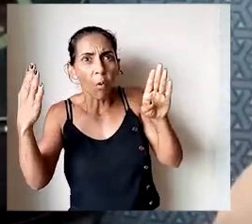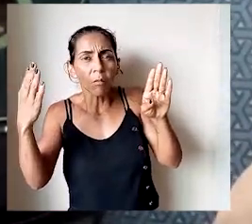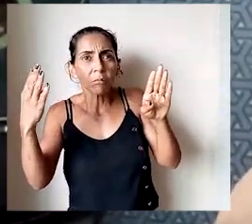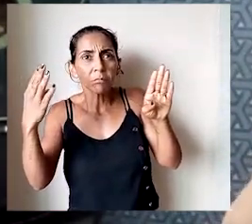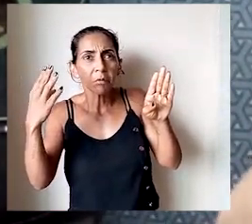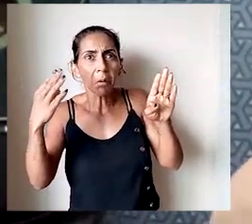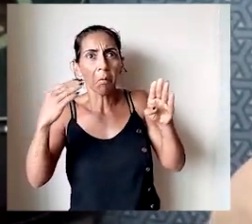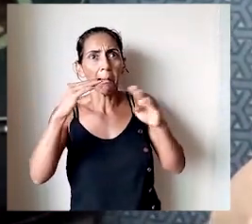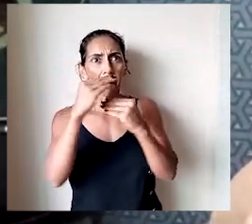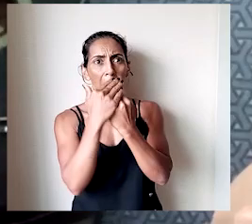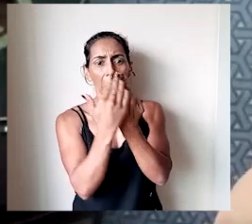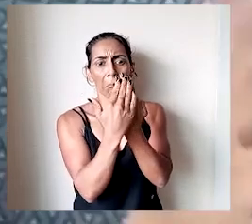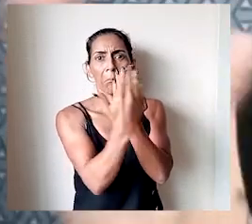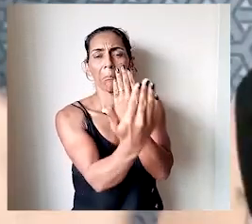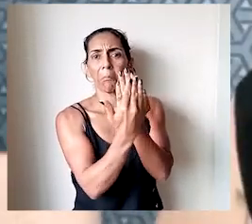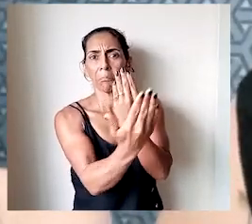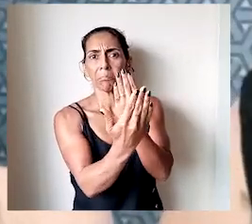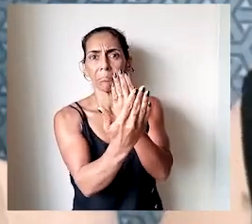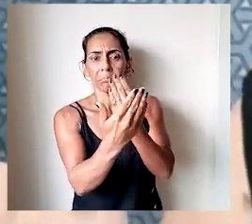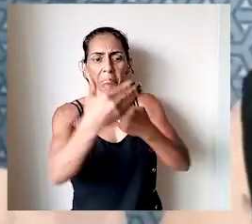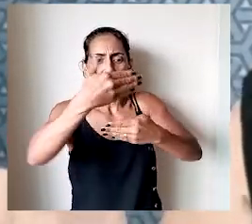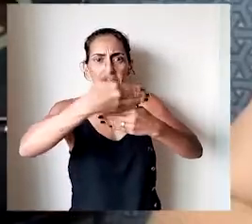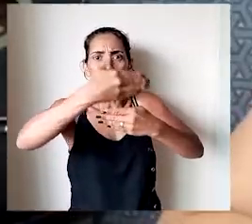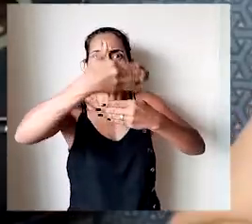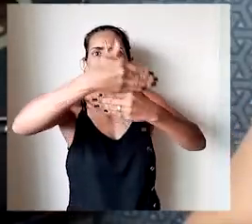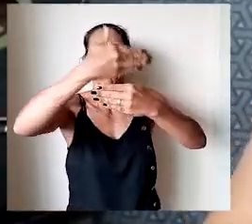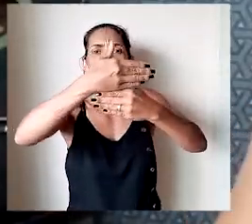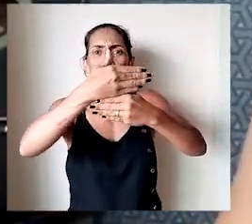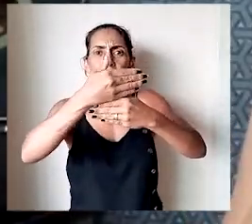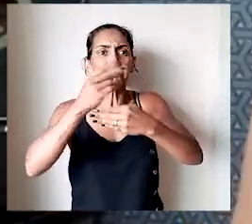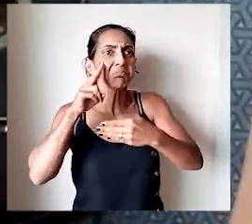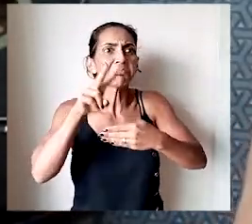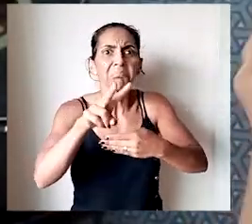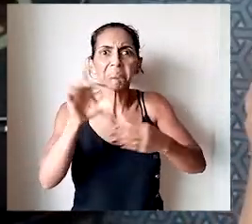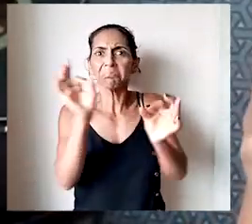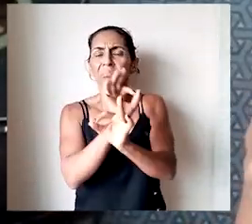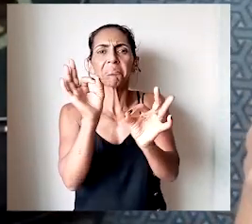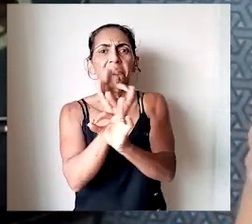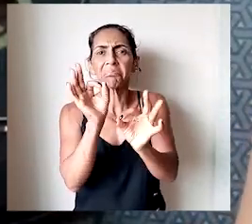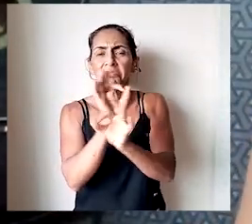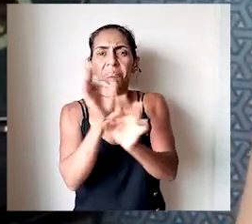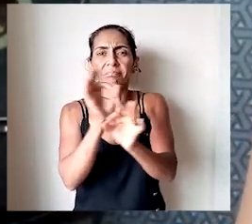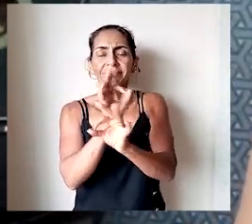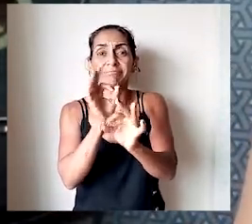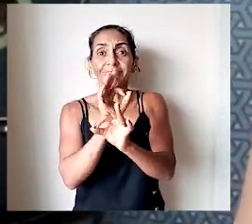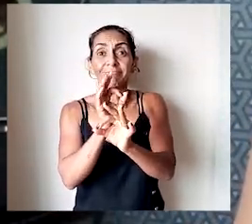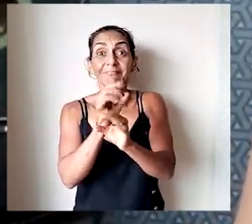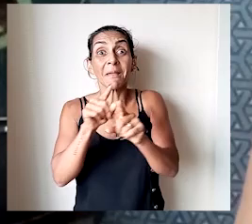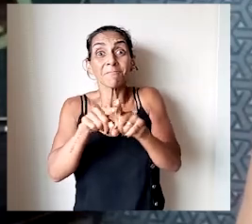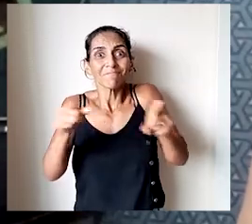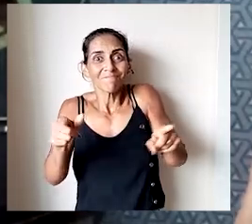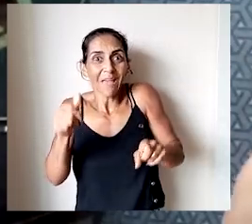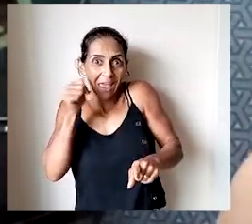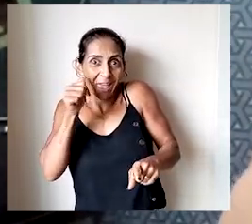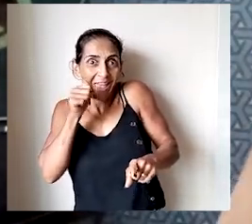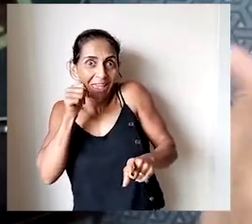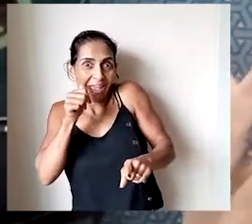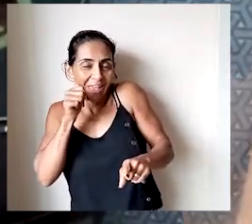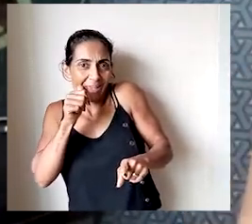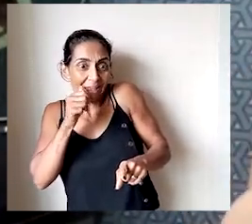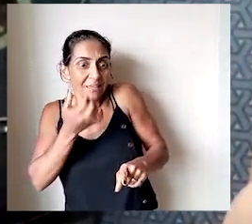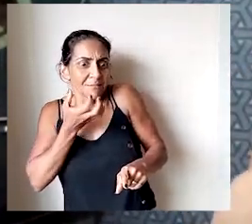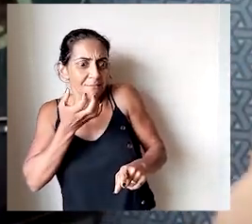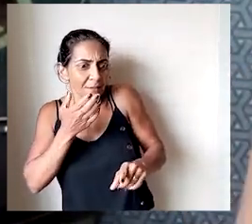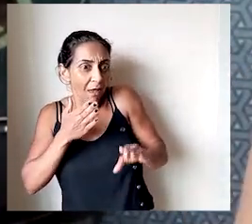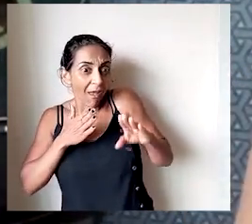uma parede de tijolos. A porta não dá para lugar nenhum. Numa posterior tentativa de acesso a essa porta se abre